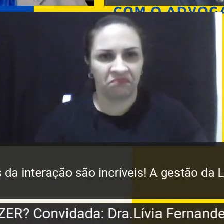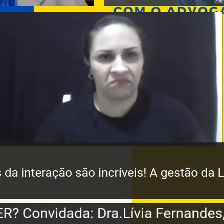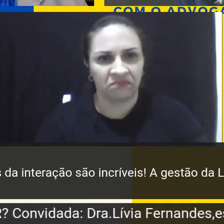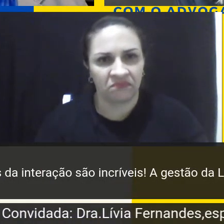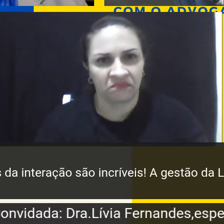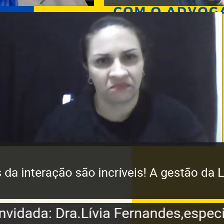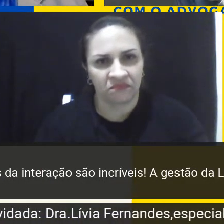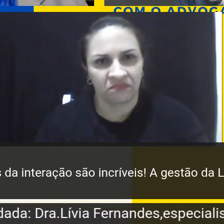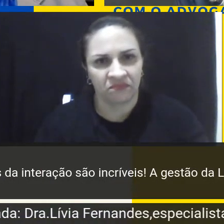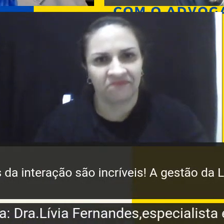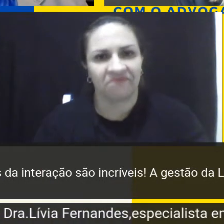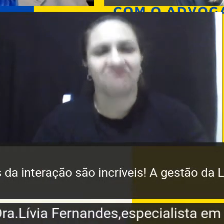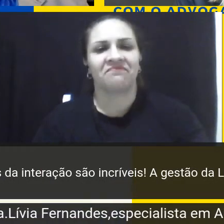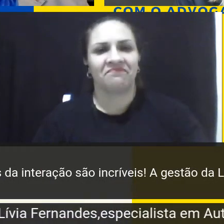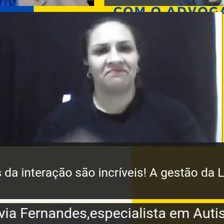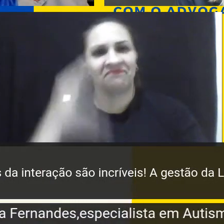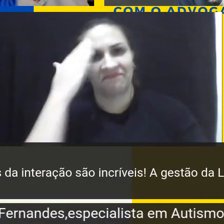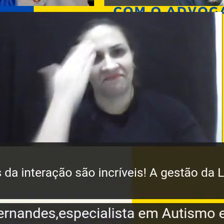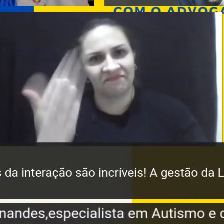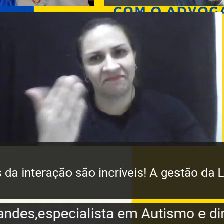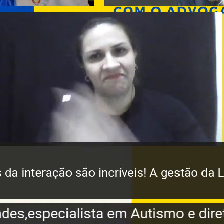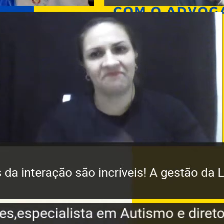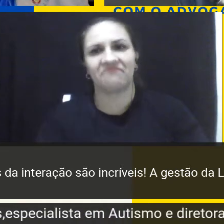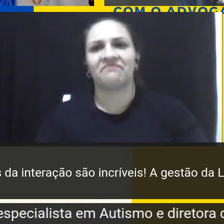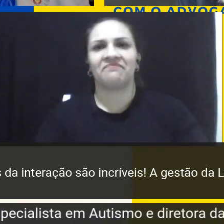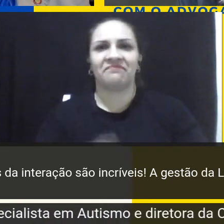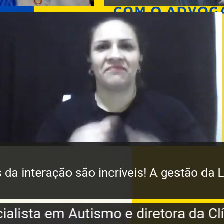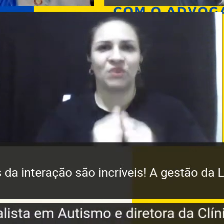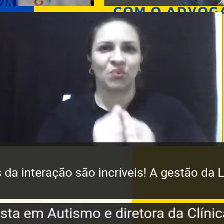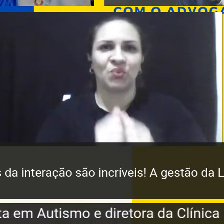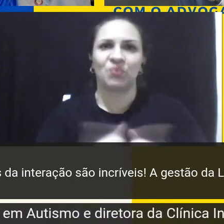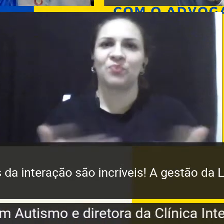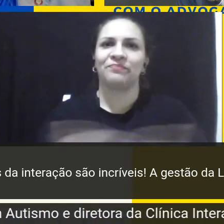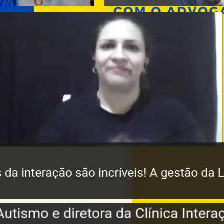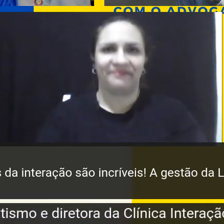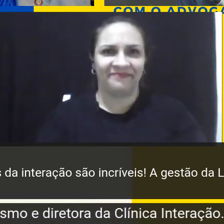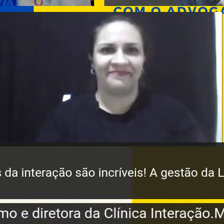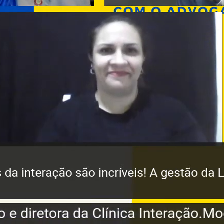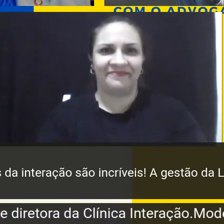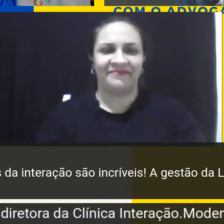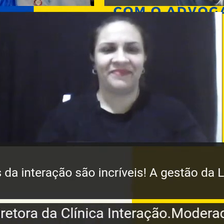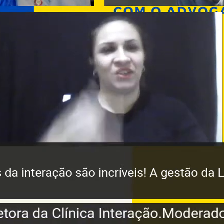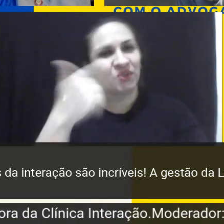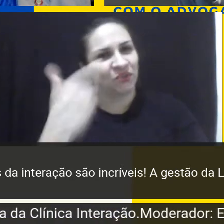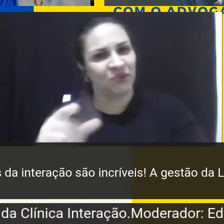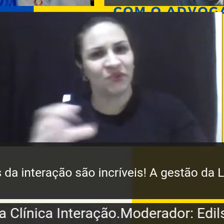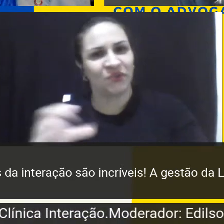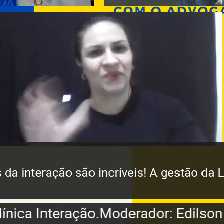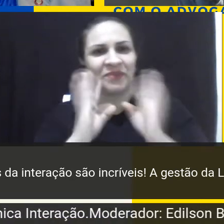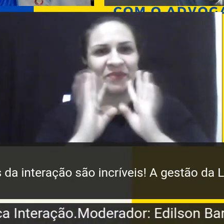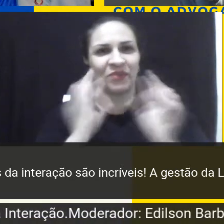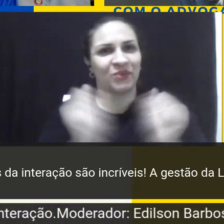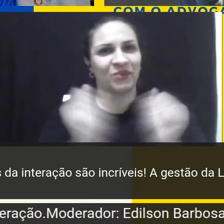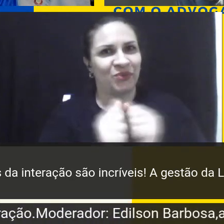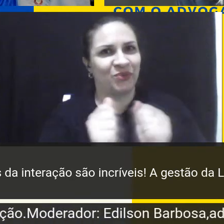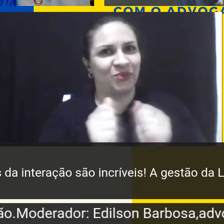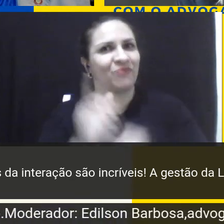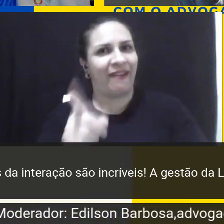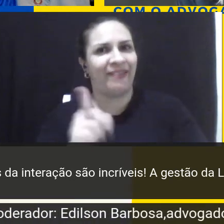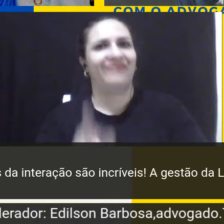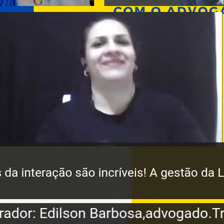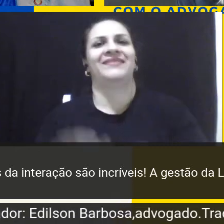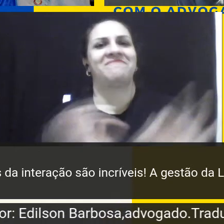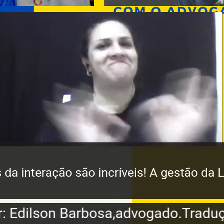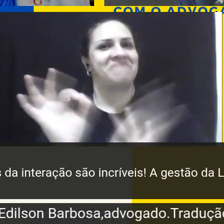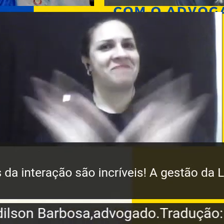ver. Obrigado, Luiz Otávio, por nos acompanhar. Breve faremos uma live com eles também. Vamos